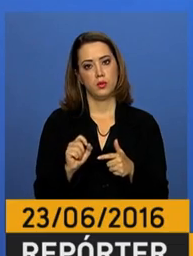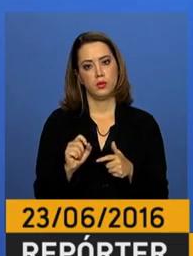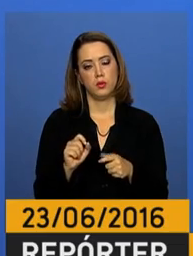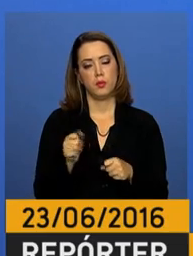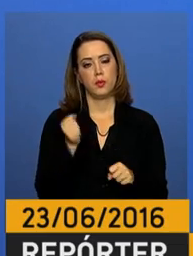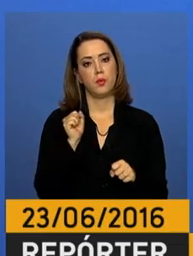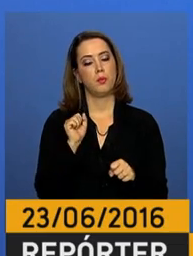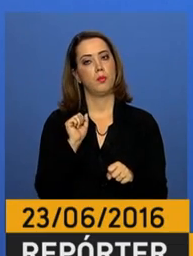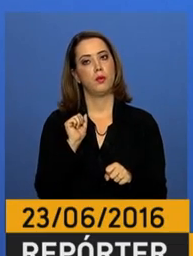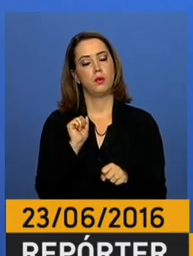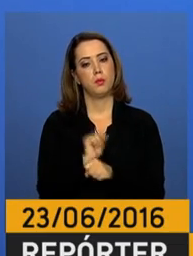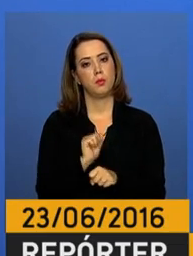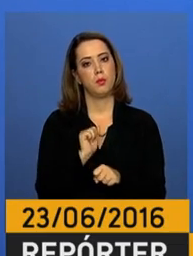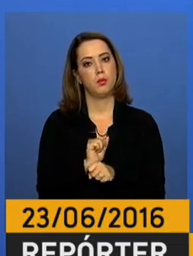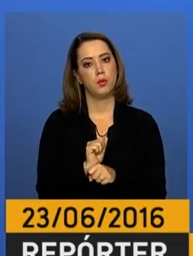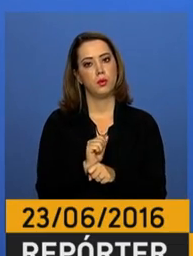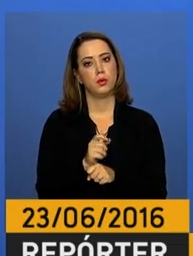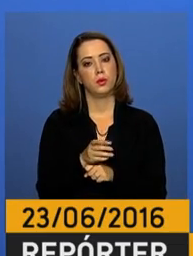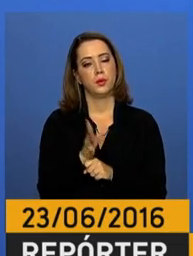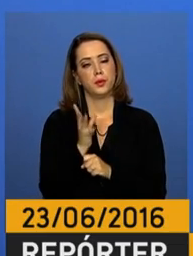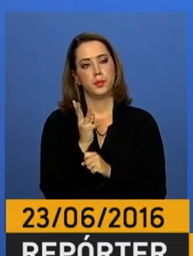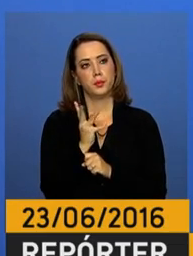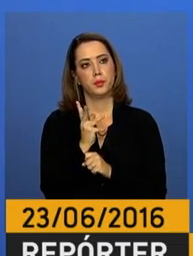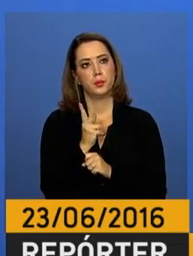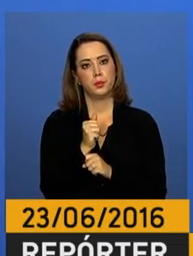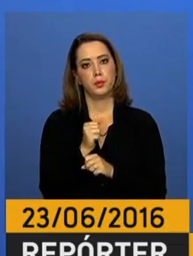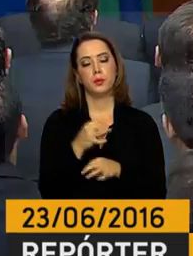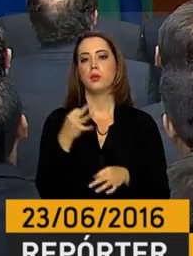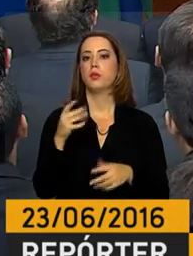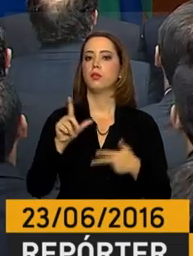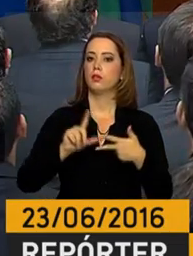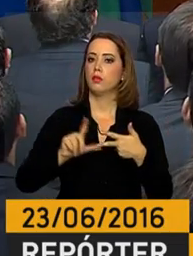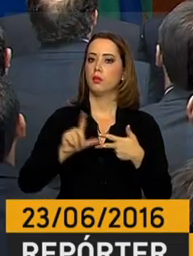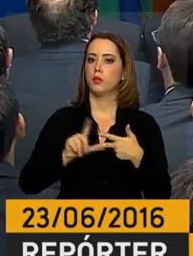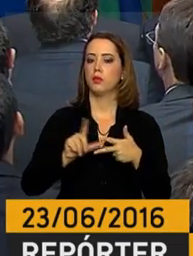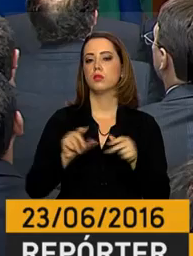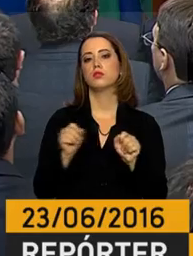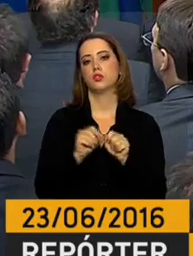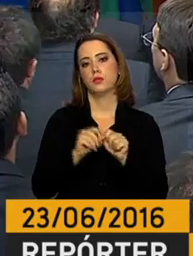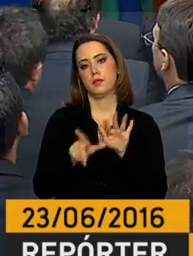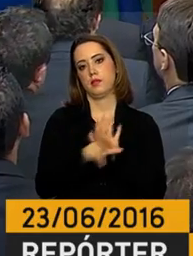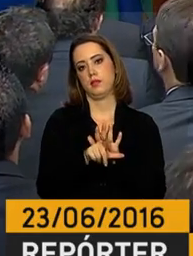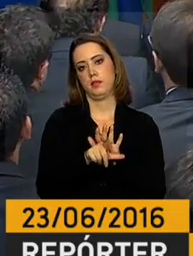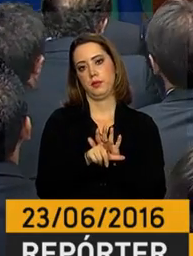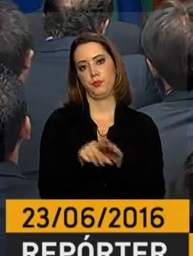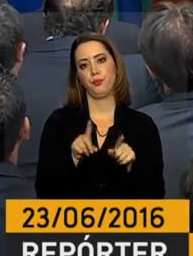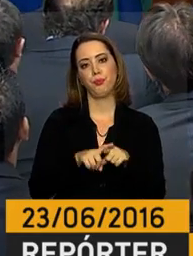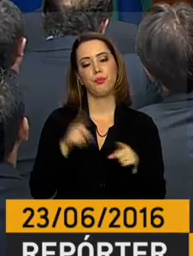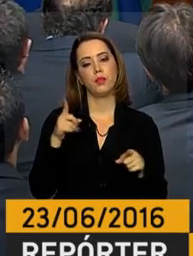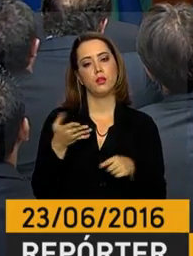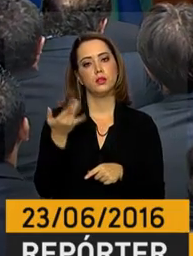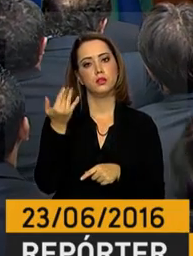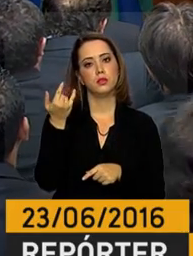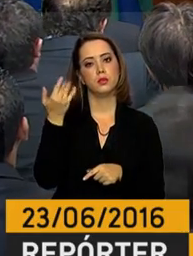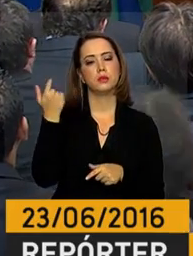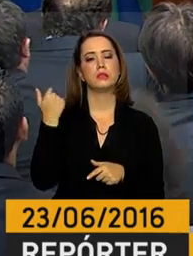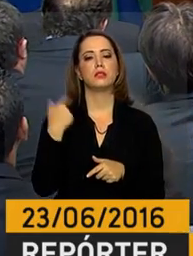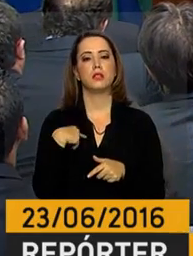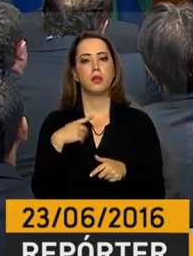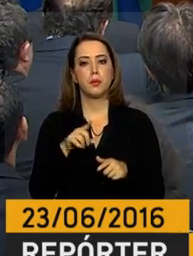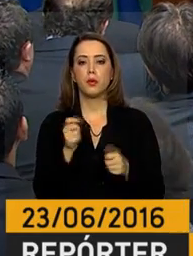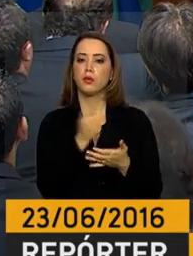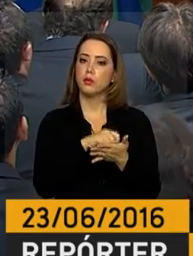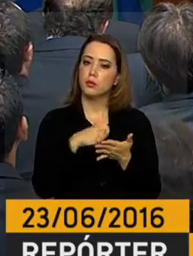Legislativo mas naquela época quando escrevi examinando eh talvez equivocadamente ou não o texto